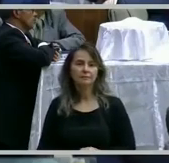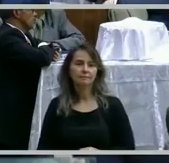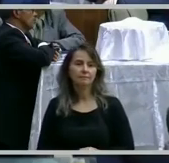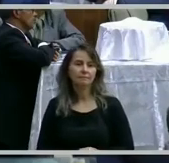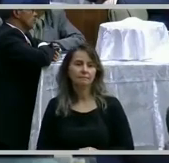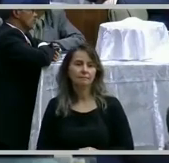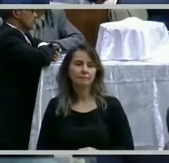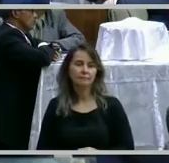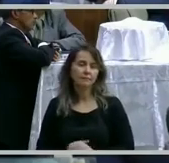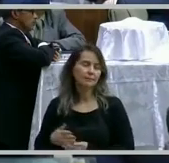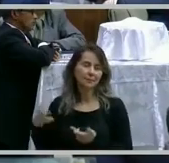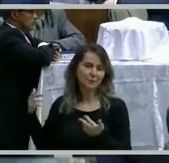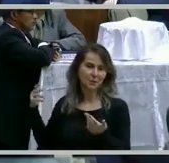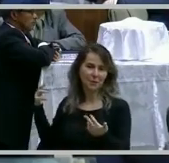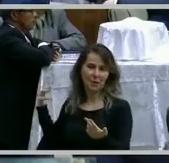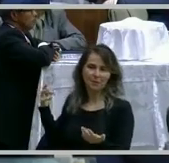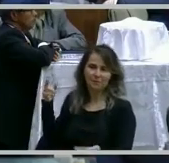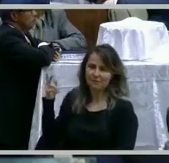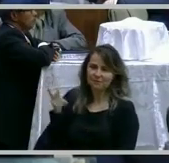também continua o mesmo.